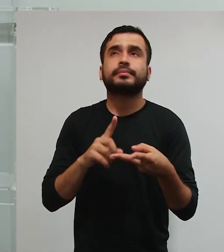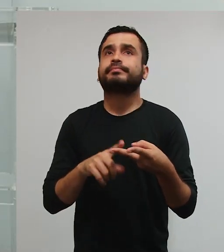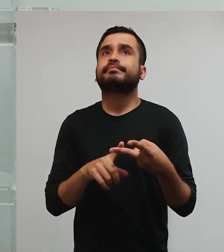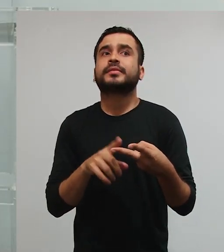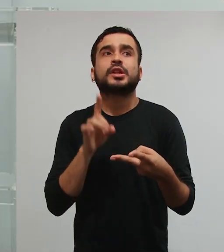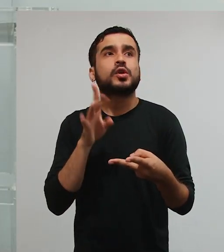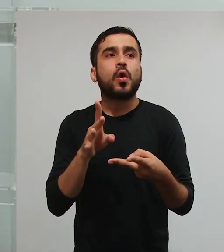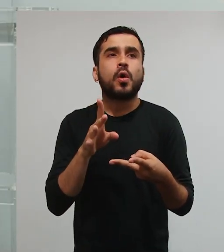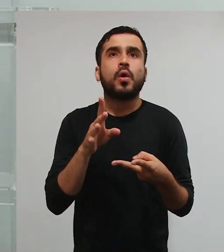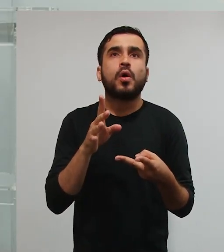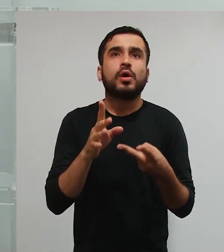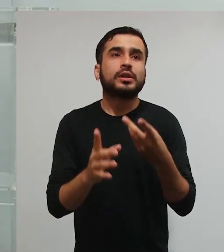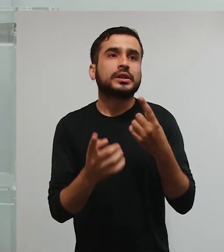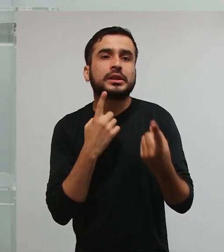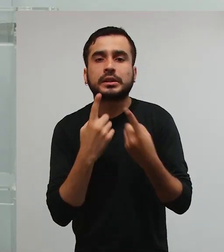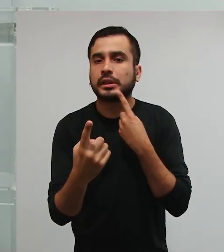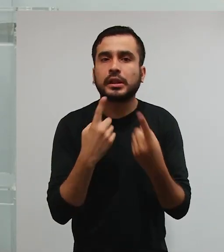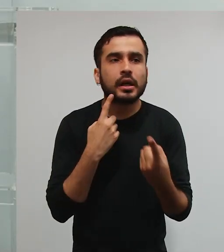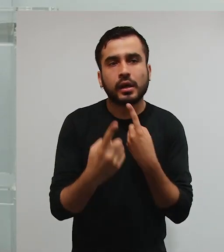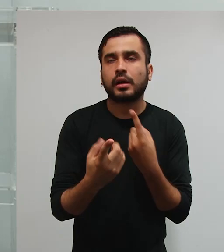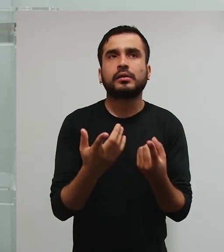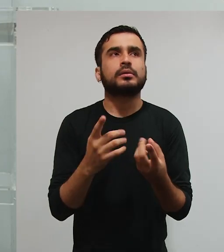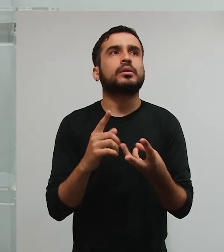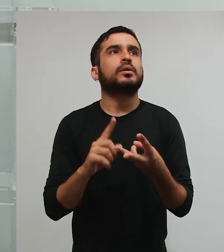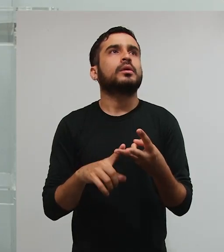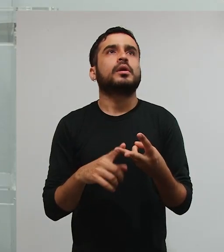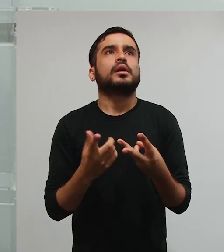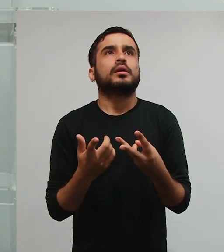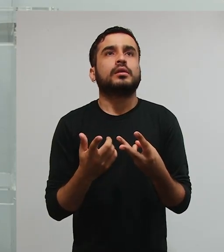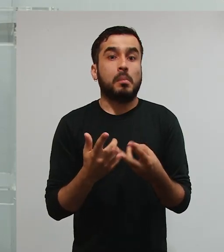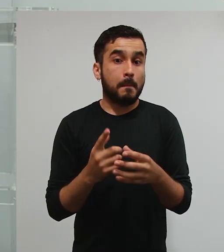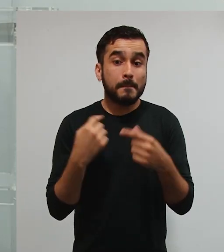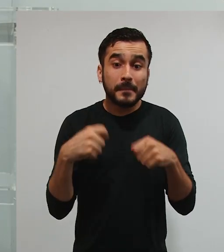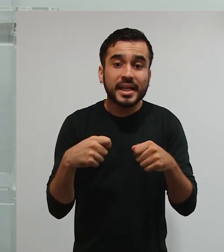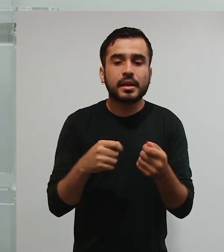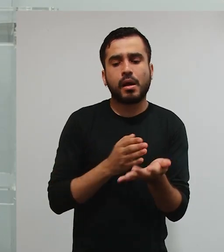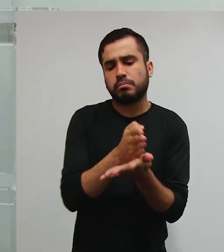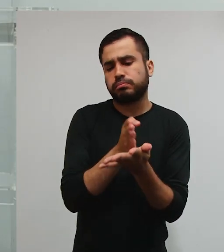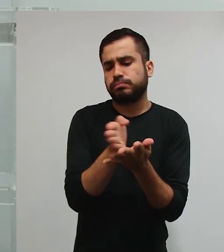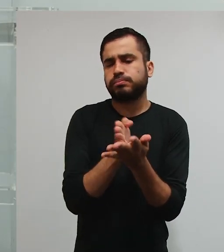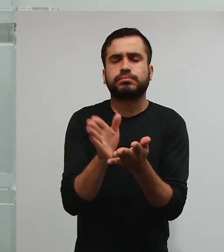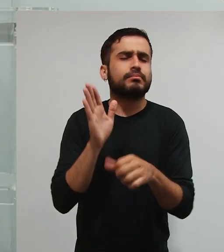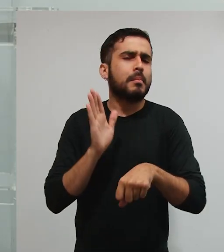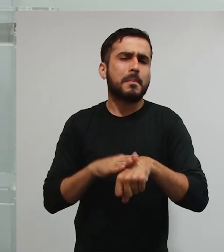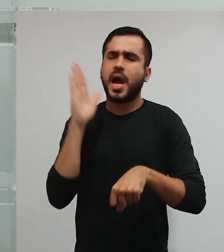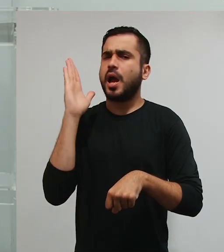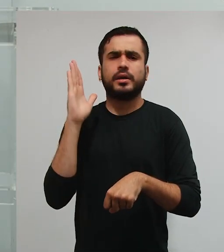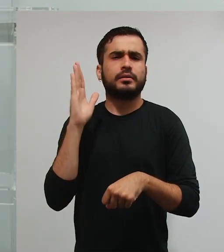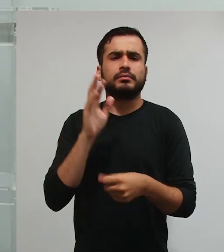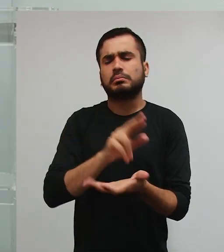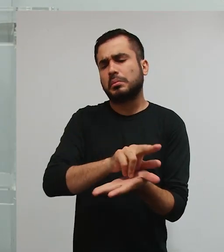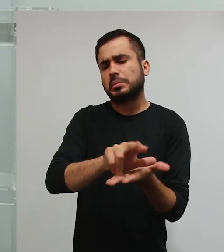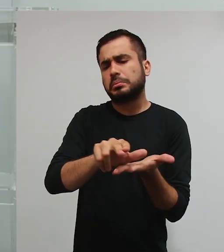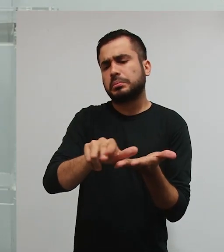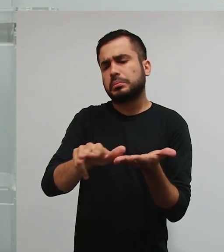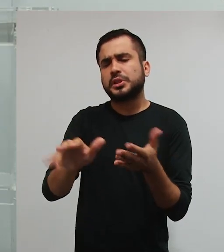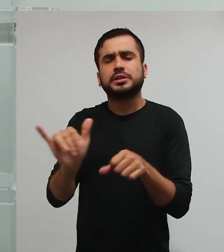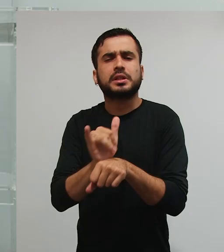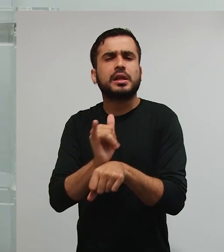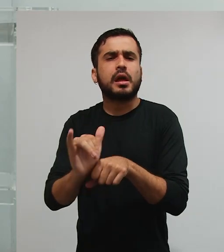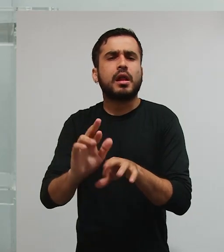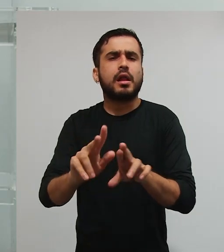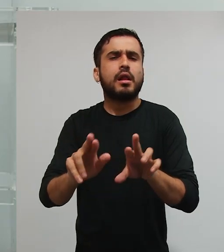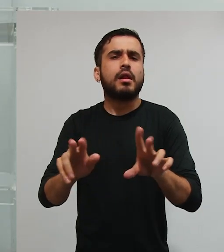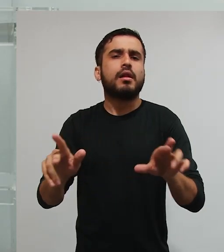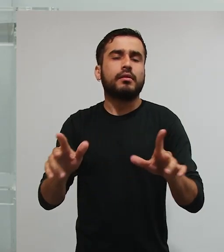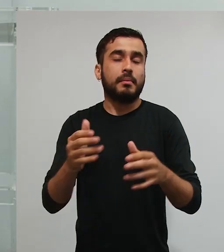só diálogo, eu não posso... Quanto mais diverso, mais eu tenho,